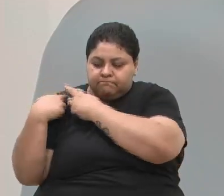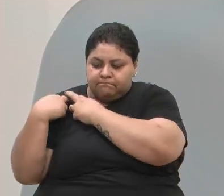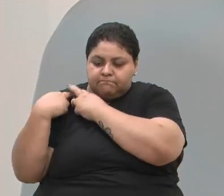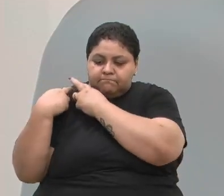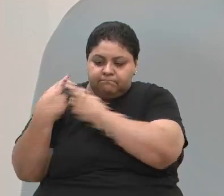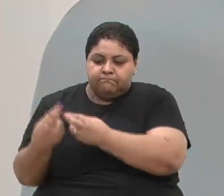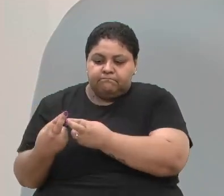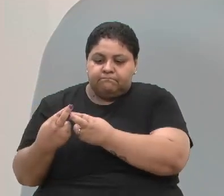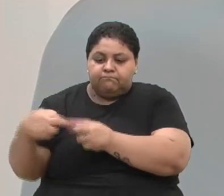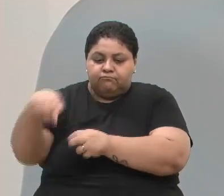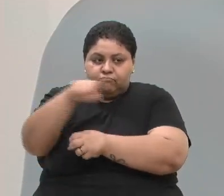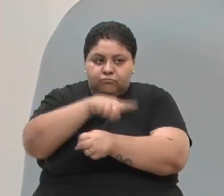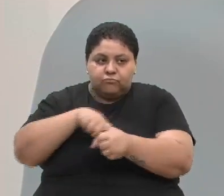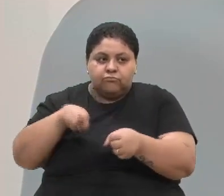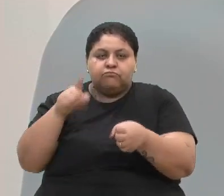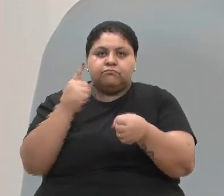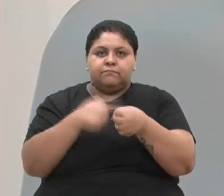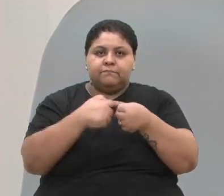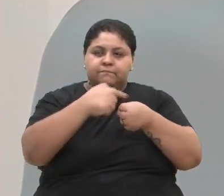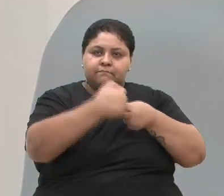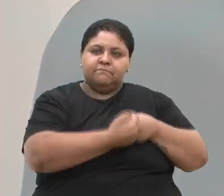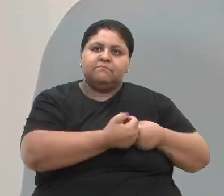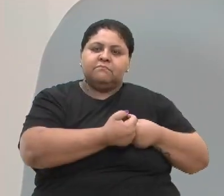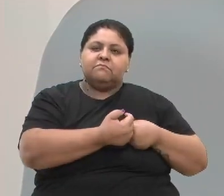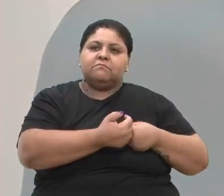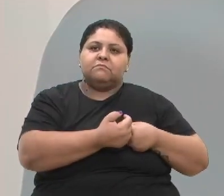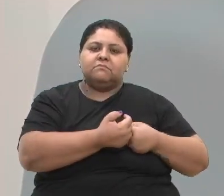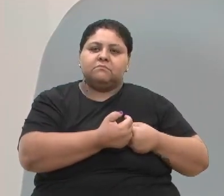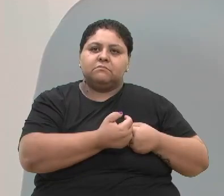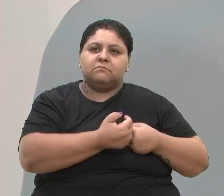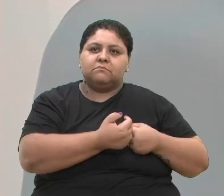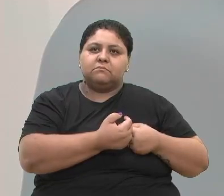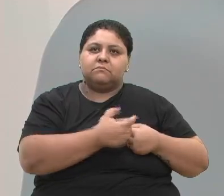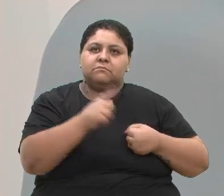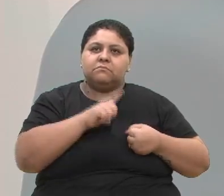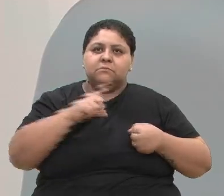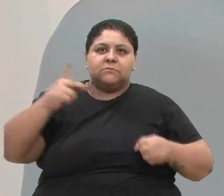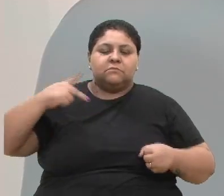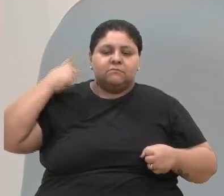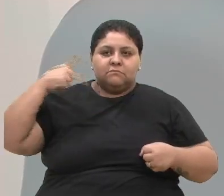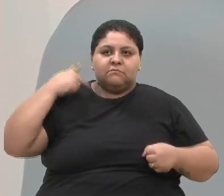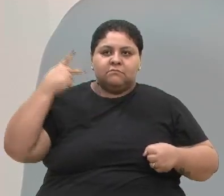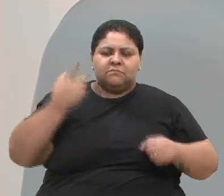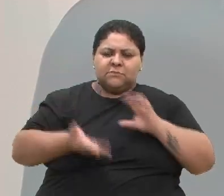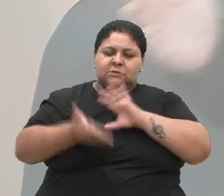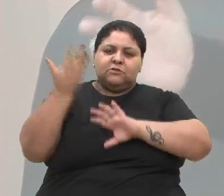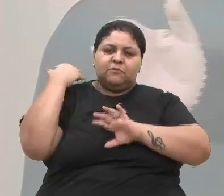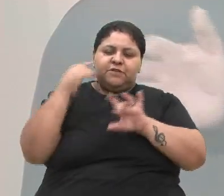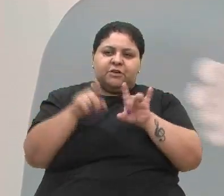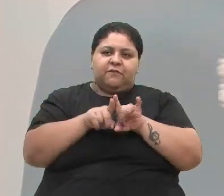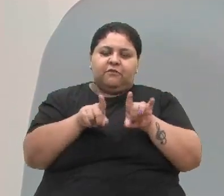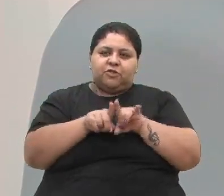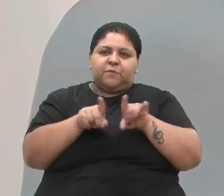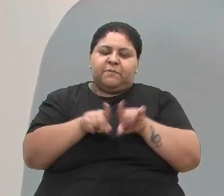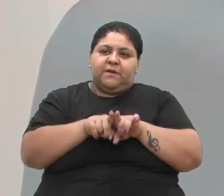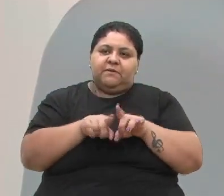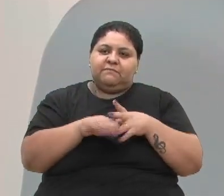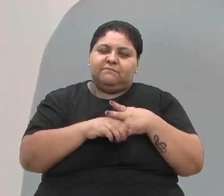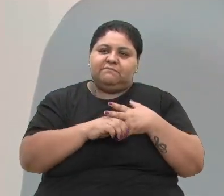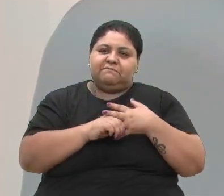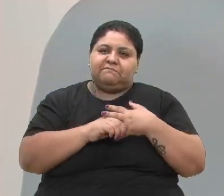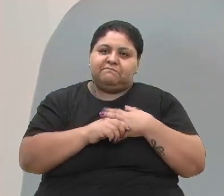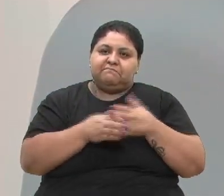com a nossa cidade, né? E tinha um vereador aqui no passado, né, Gritão, e que hoje tem